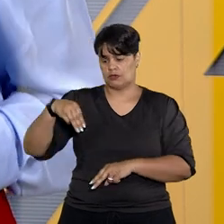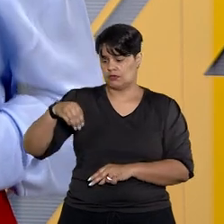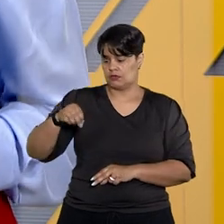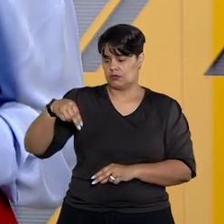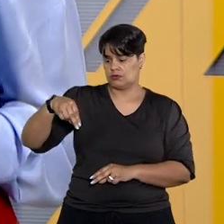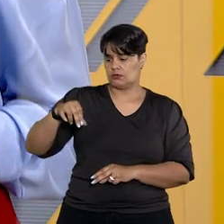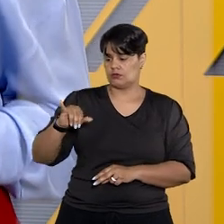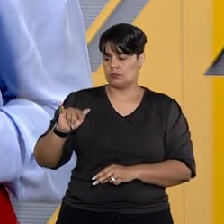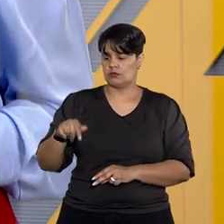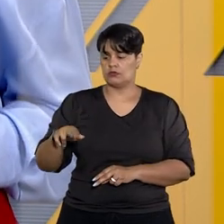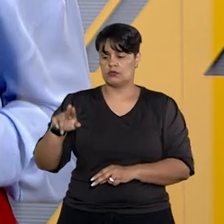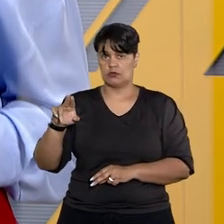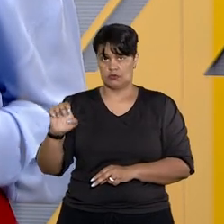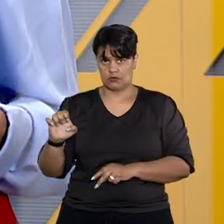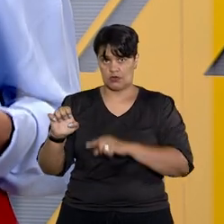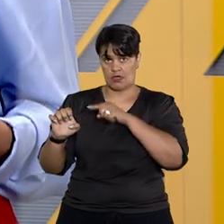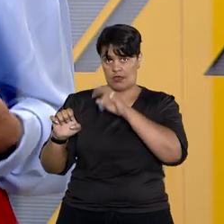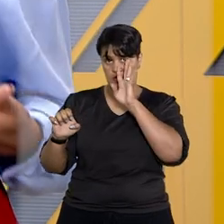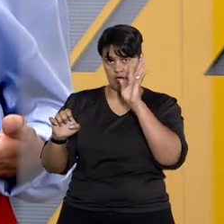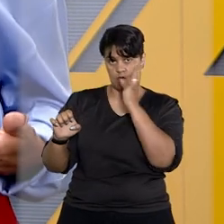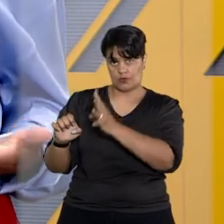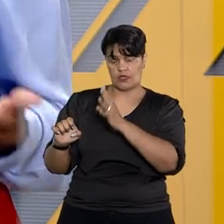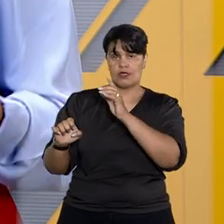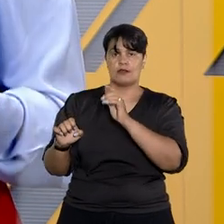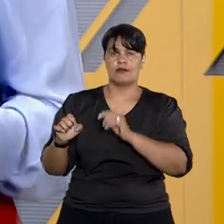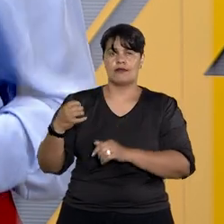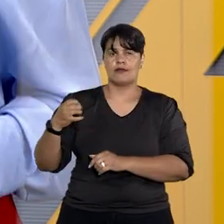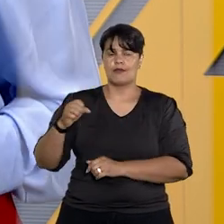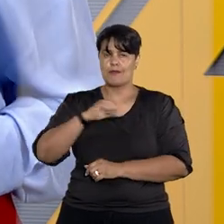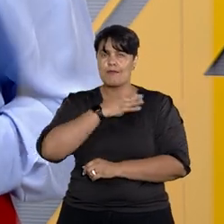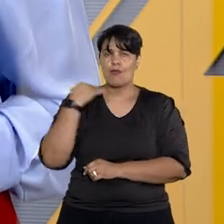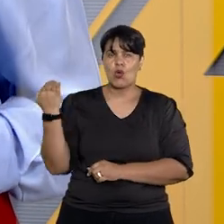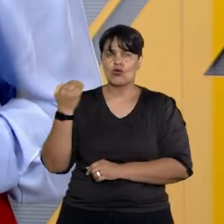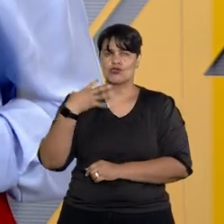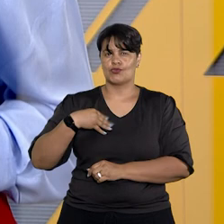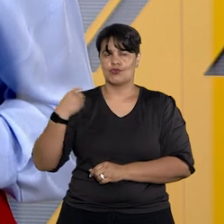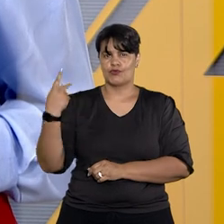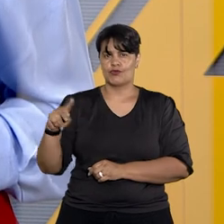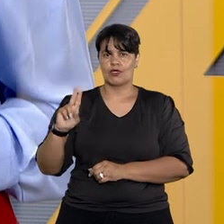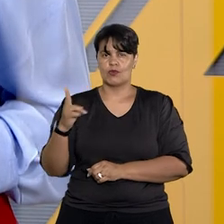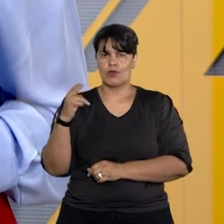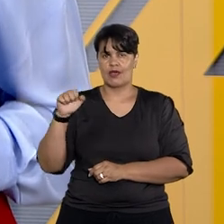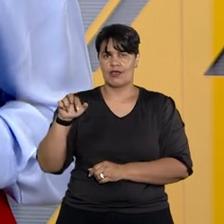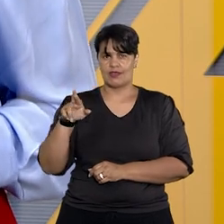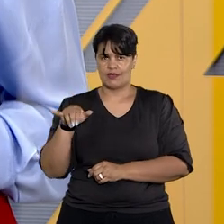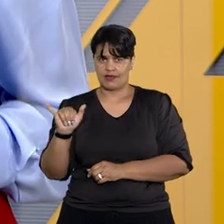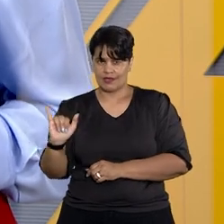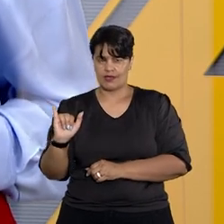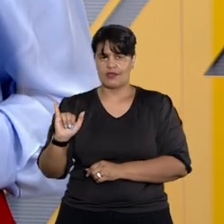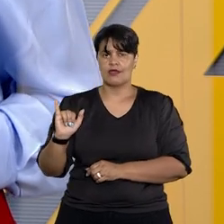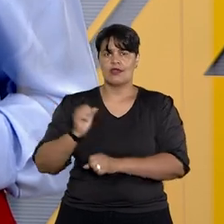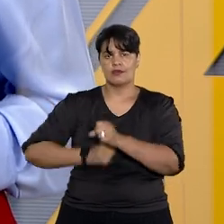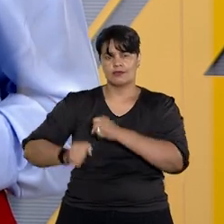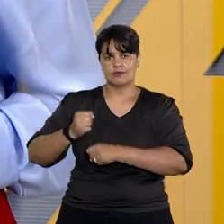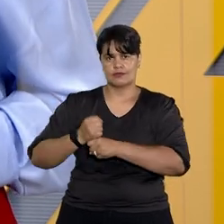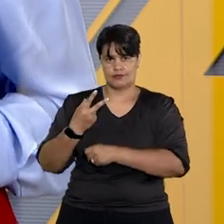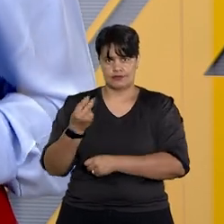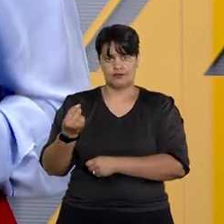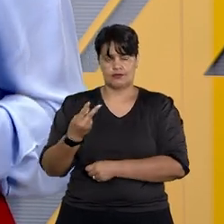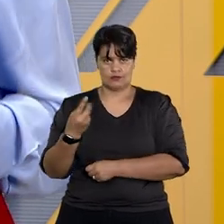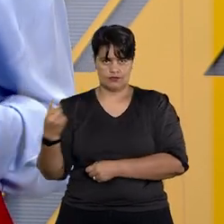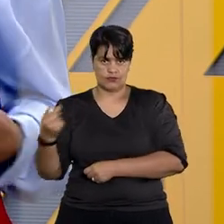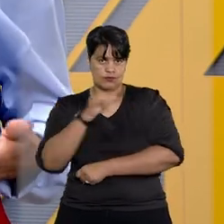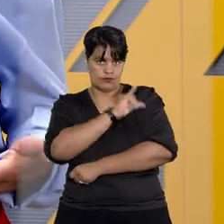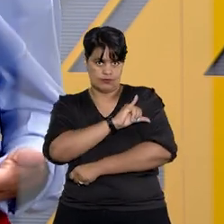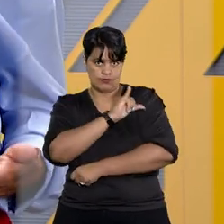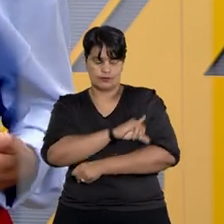Medeiros, acusada pela morte do filho Henry Borel, assassinado em 2021 no Rio de Janeiro. A decisão mantida